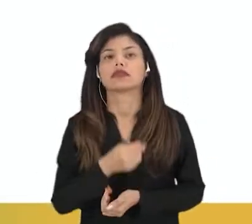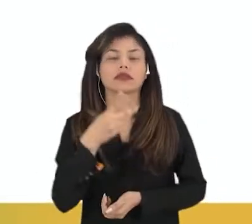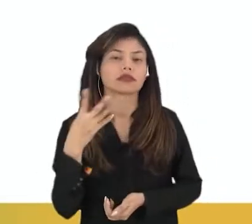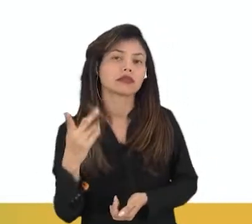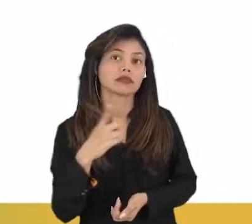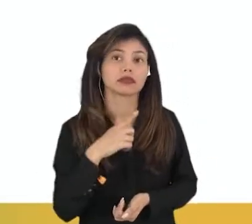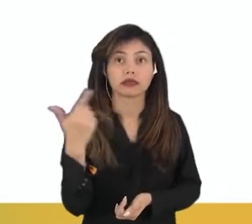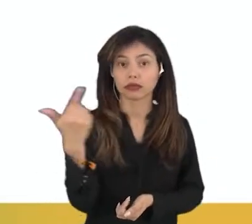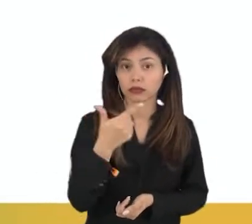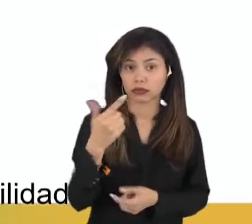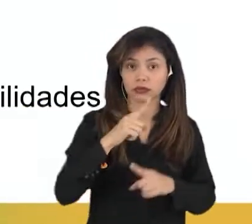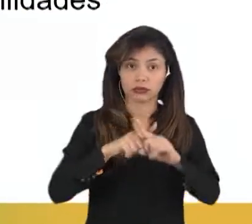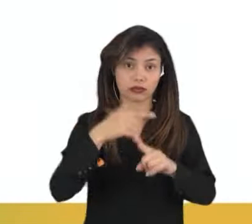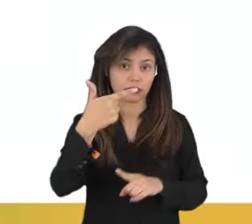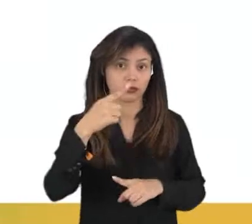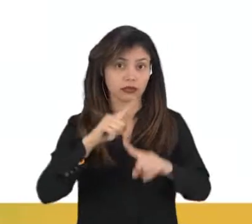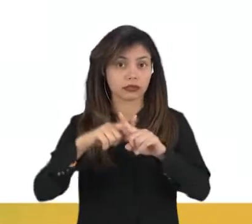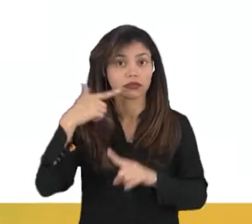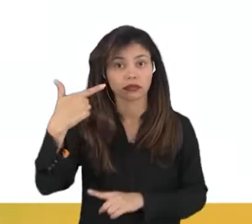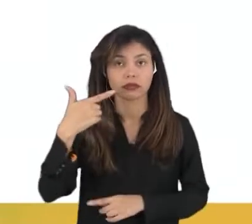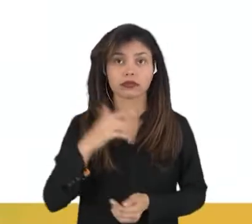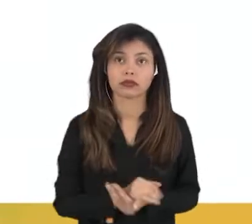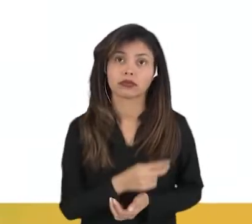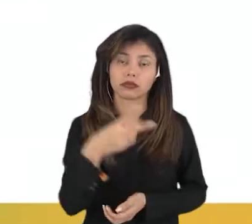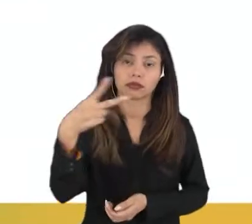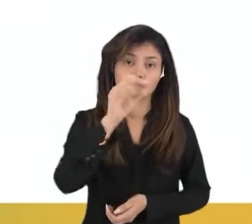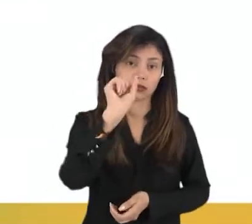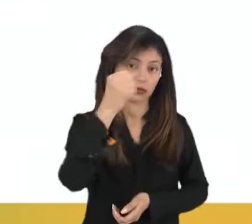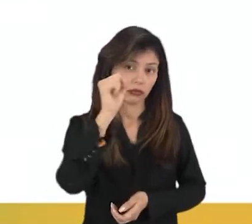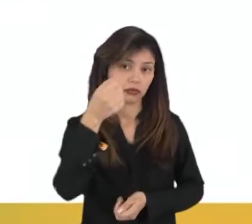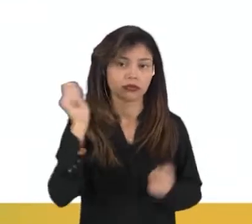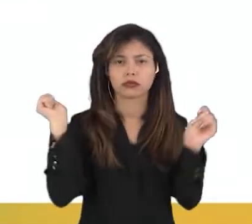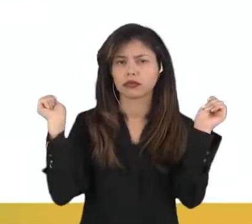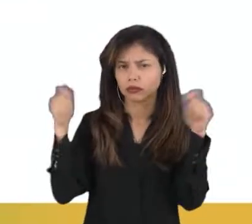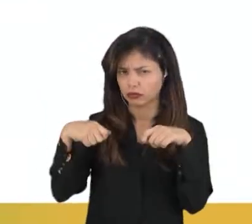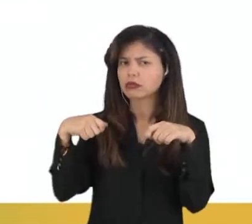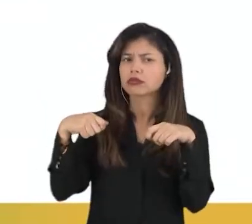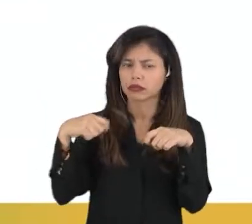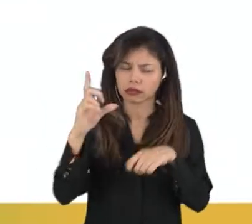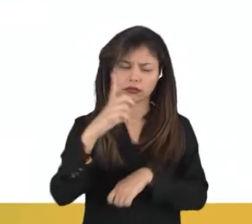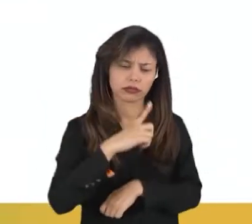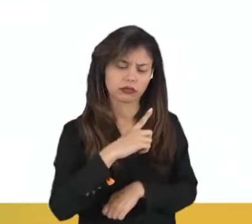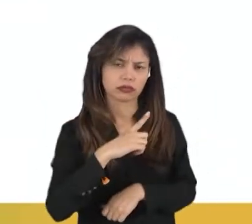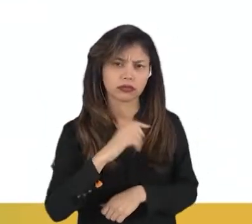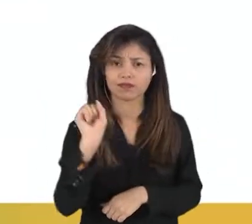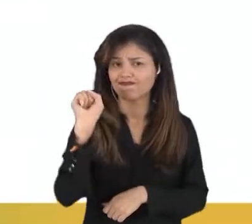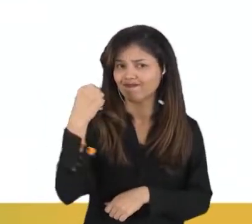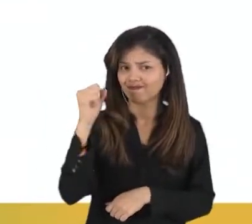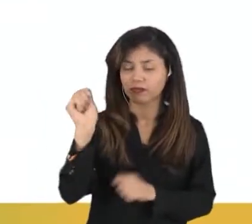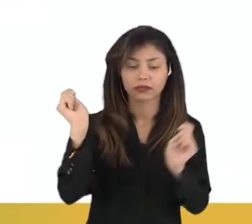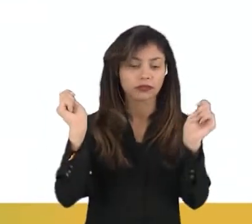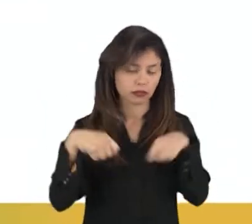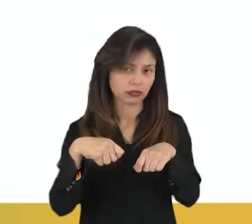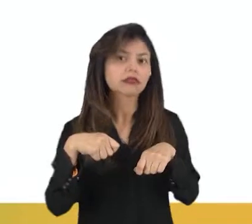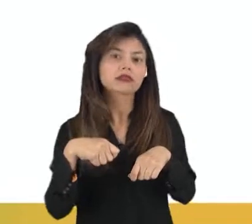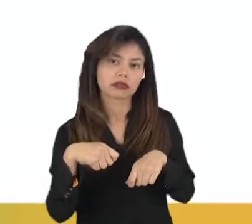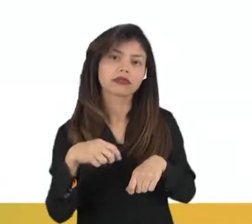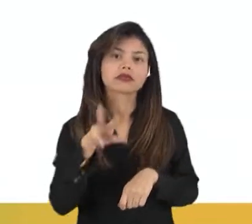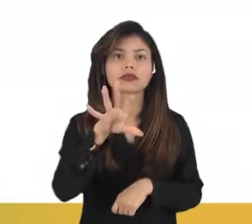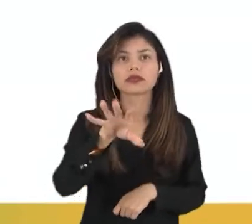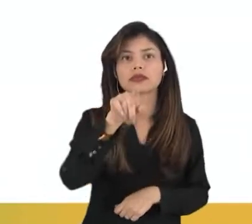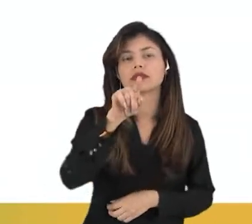que 2 vezes 2 vezes 2 é igual a 8. Então, quer dizer que nós temos 8 possibilidades